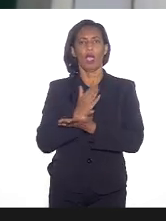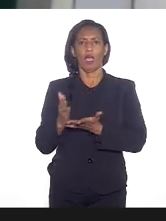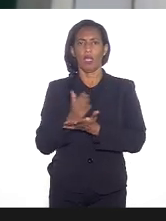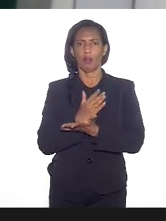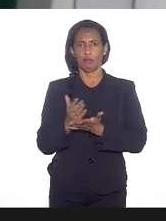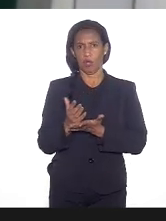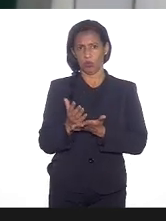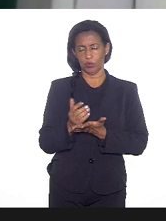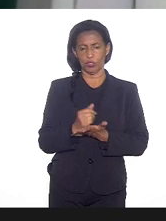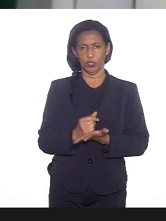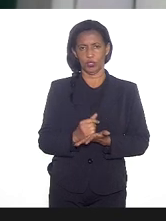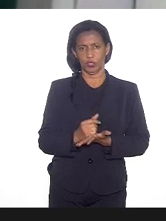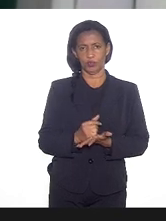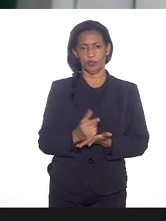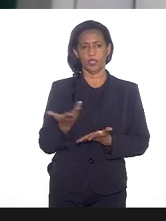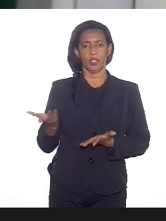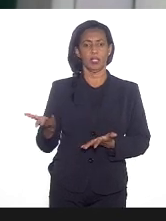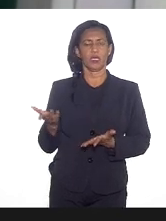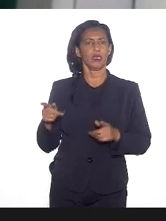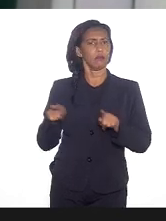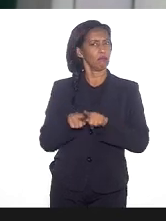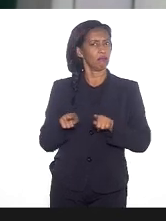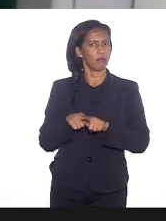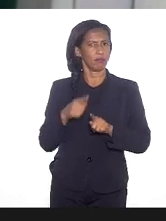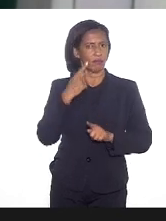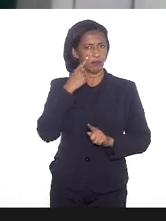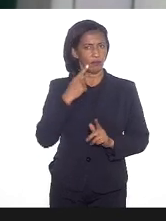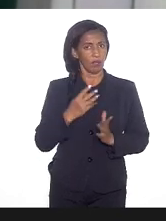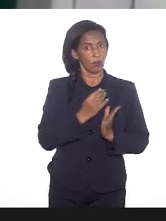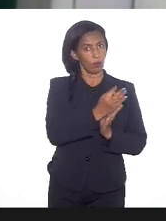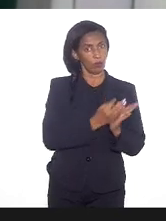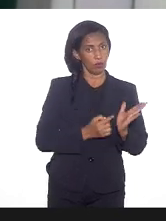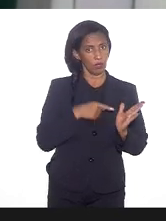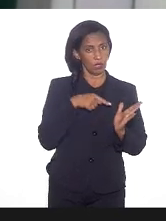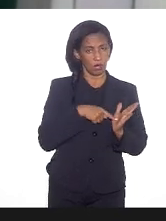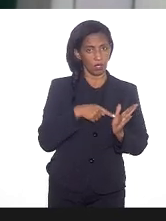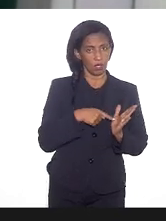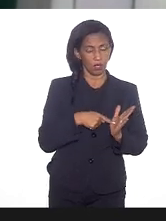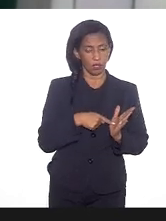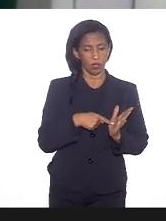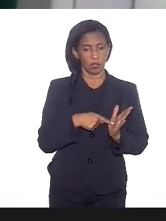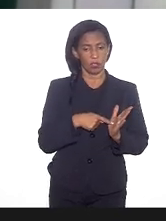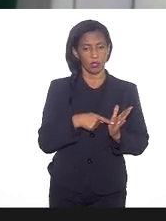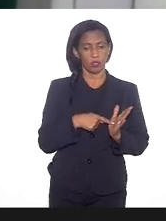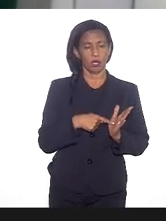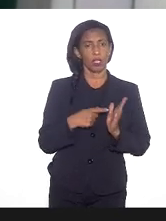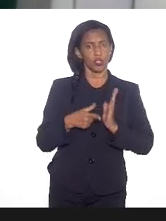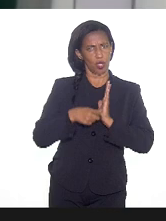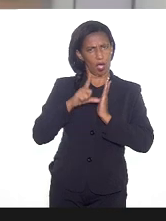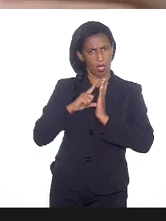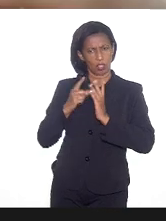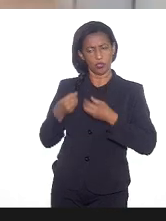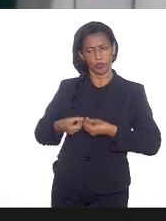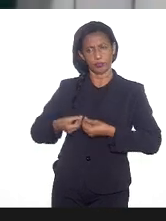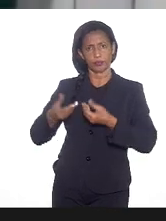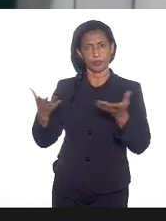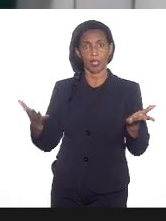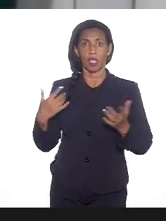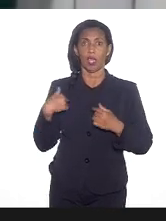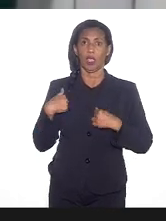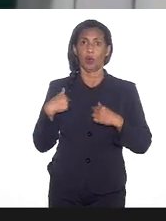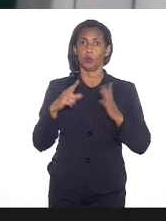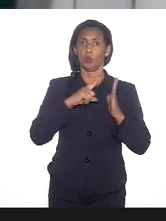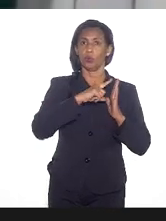ser exaustivo, e levando em conta que o relatório foi disponibilizado com certa antecedência, eu tentei